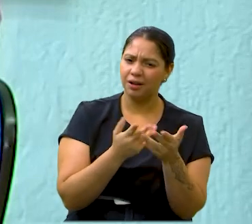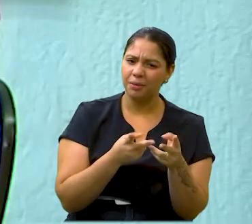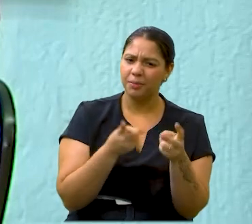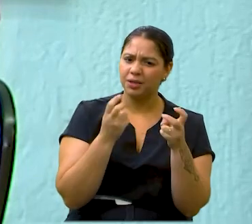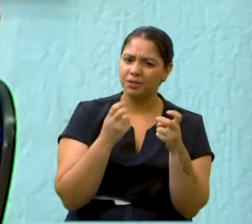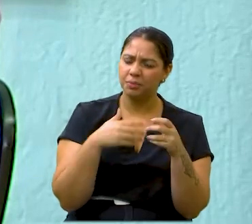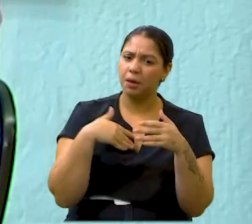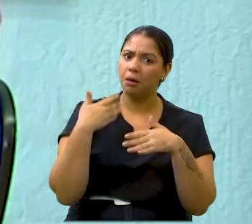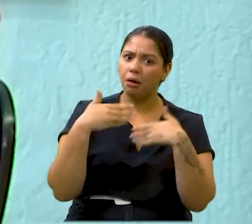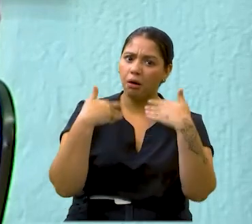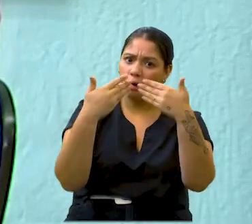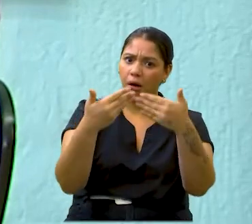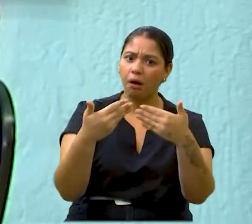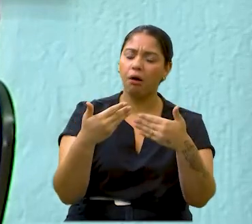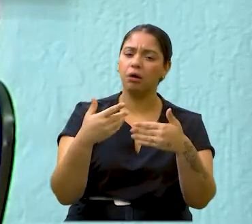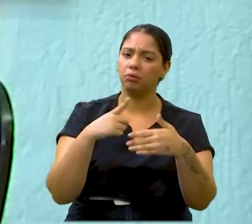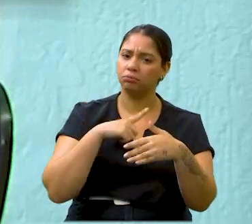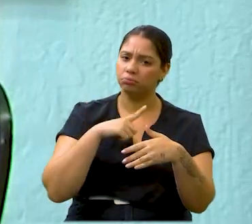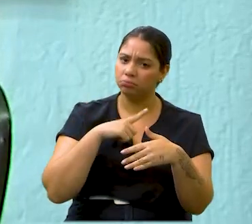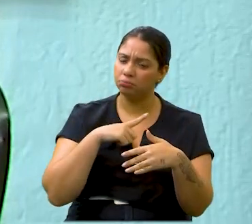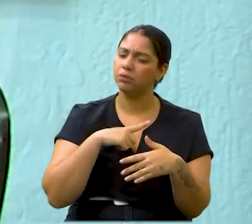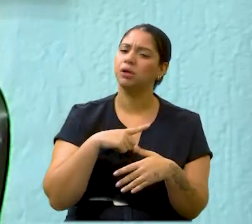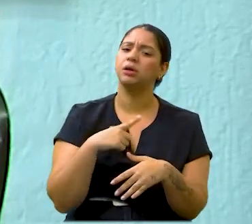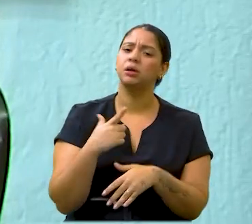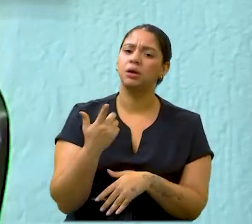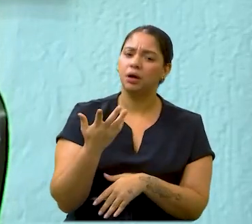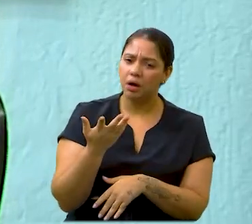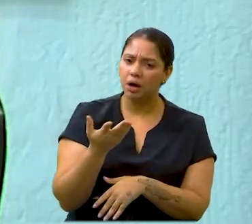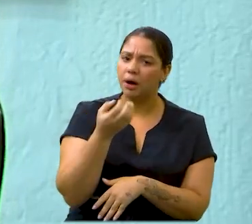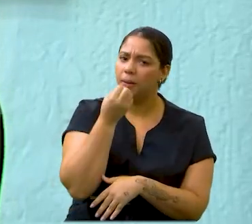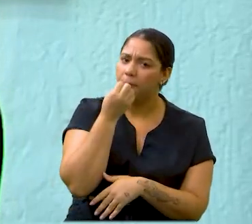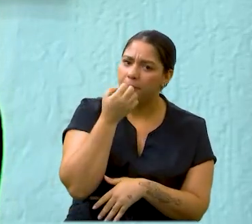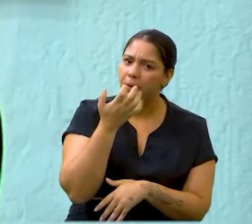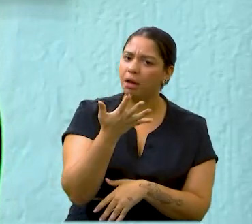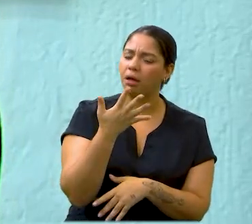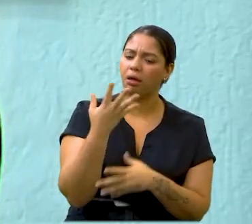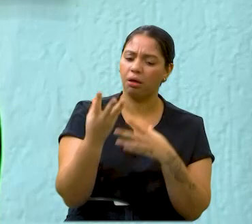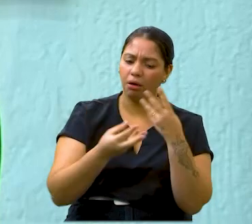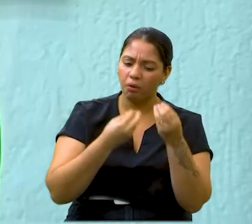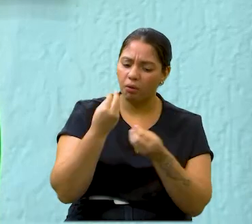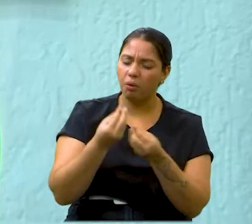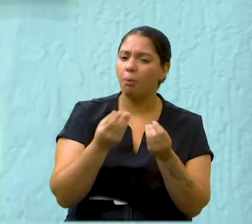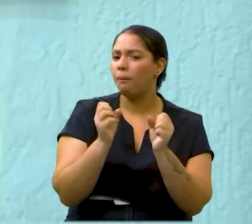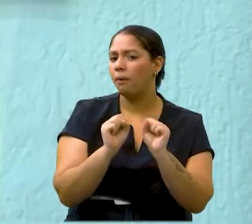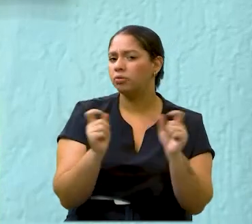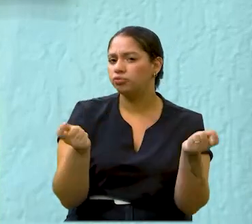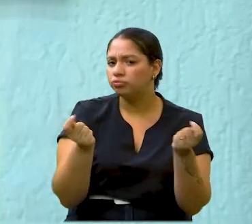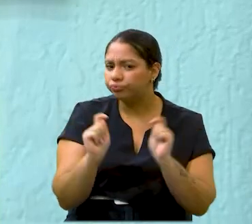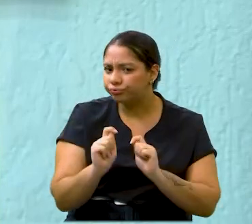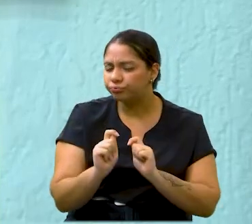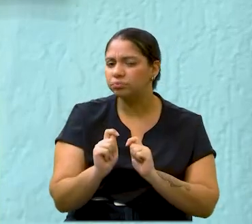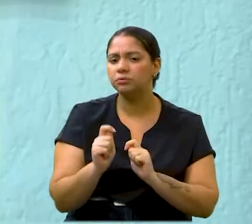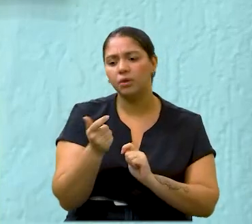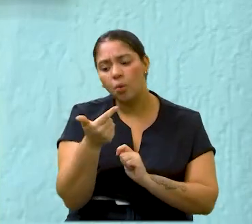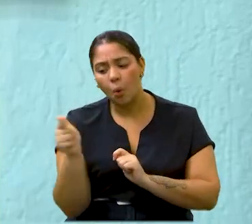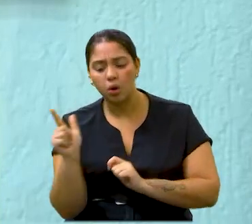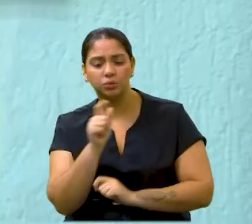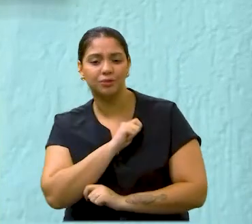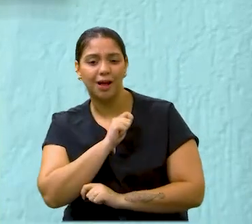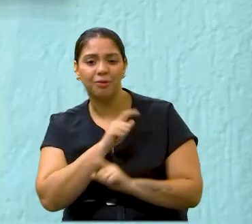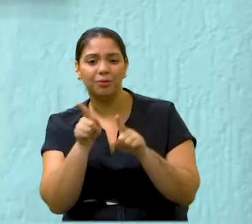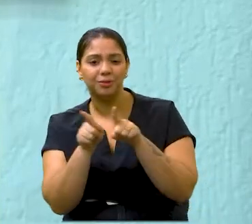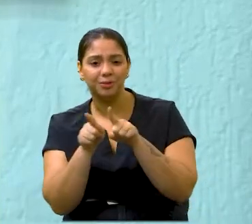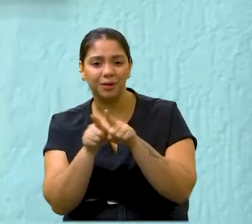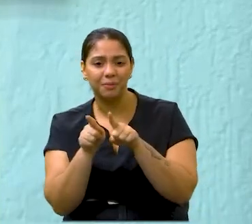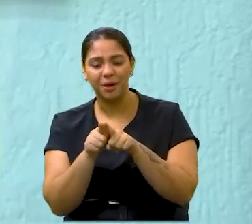observar a evolução do Takeshi, como ele estava indo bem, e a questionar se isso poderia ser feito para os outros